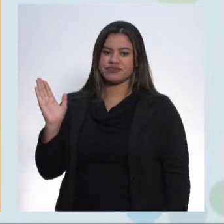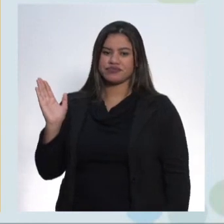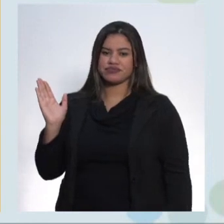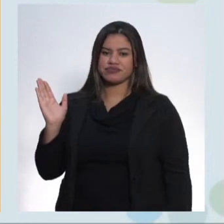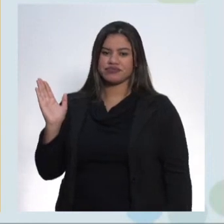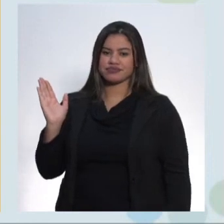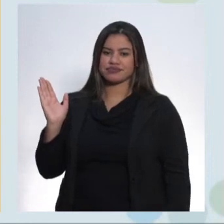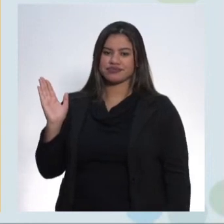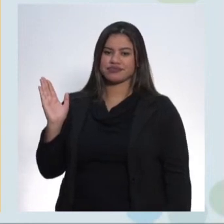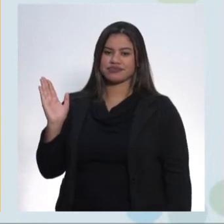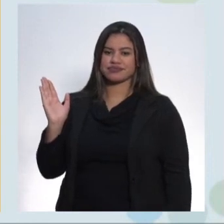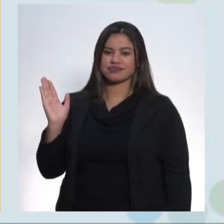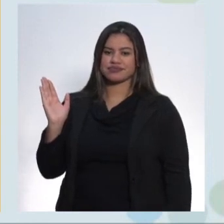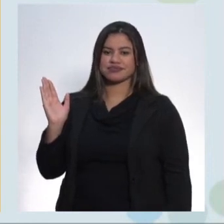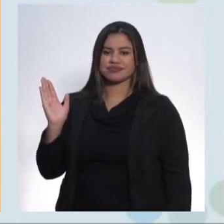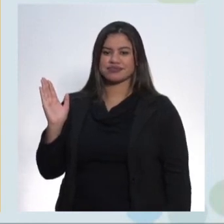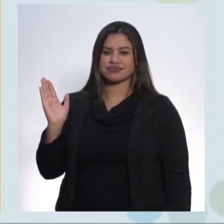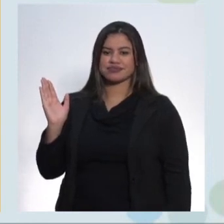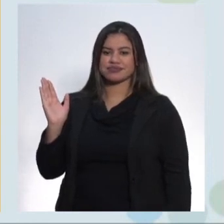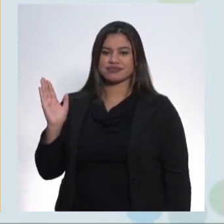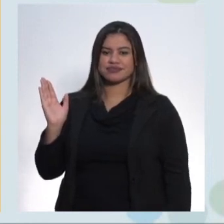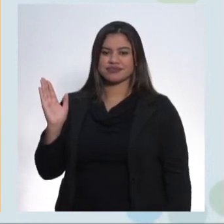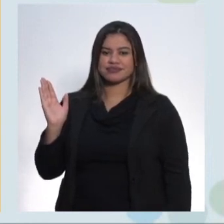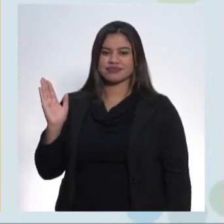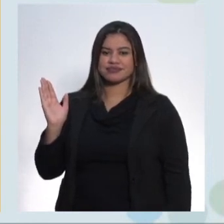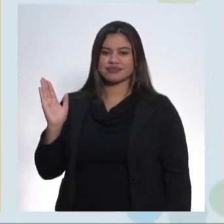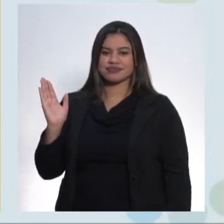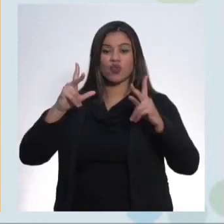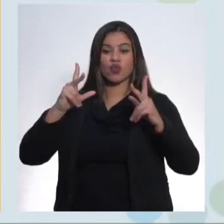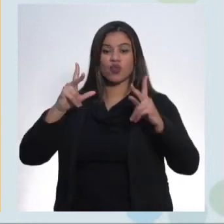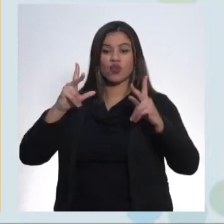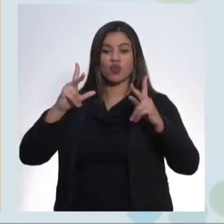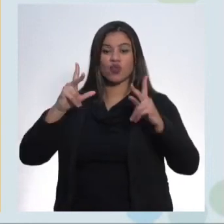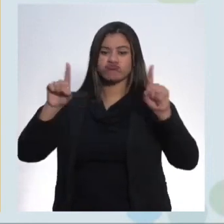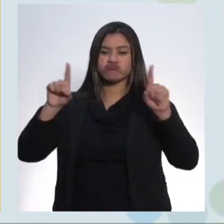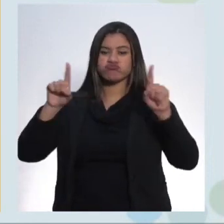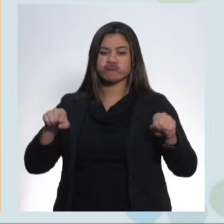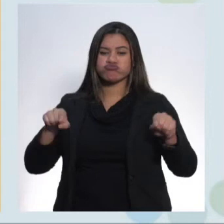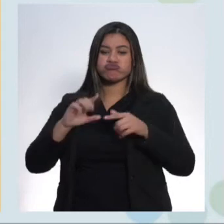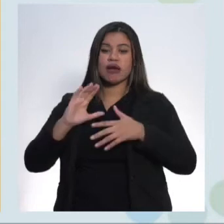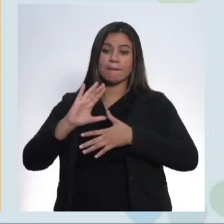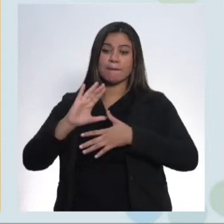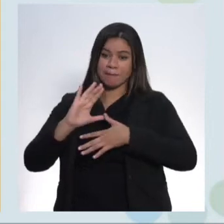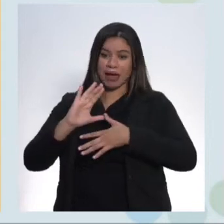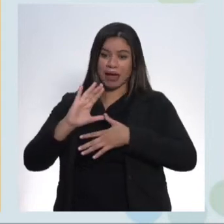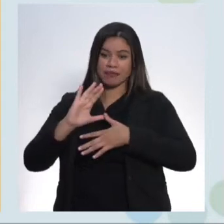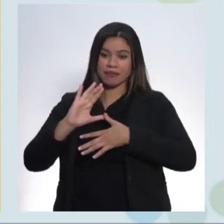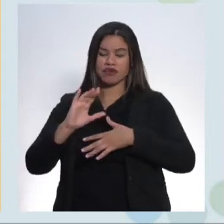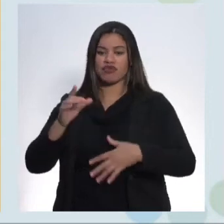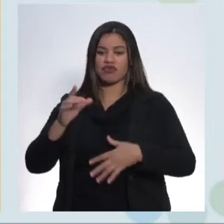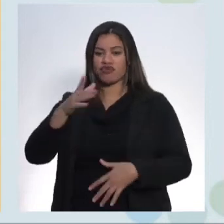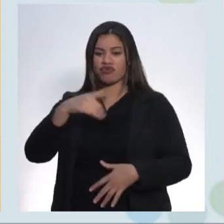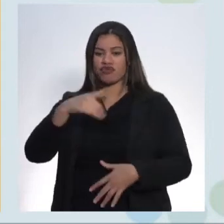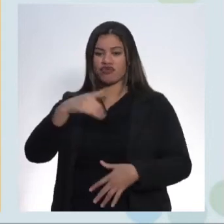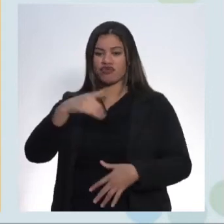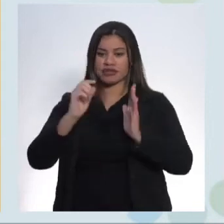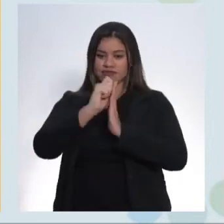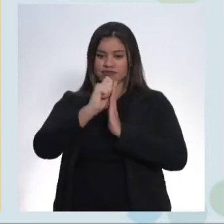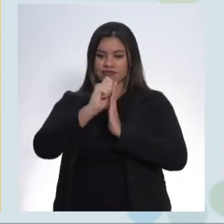nós temos aqui esse mapa. Então, vou pedir que vocês façam, né, lá no